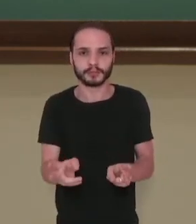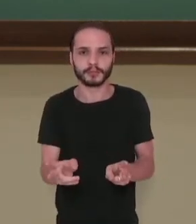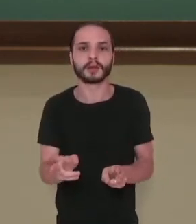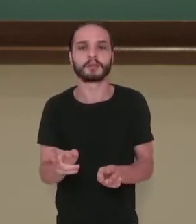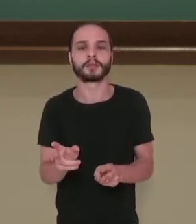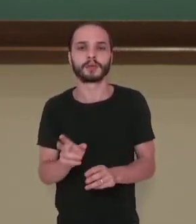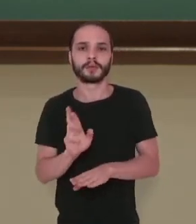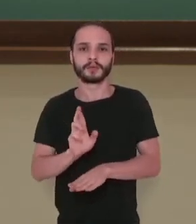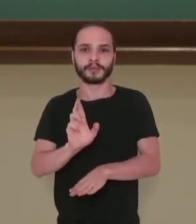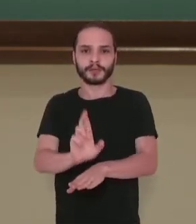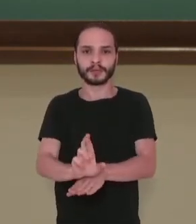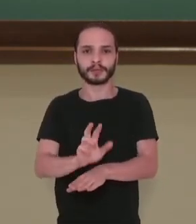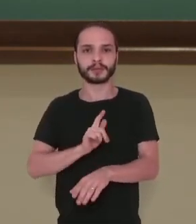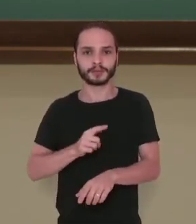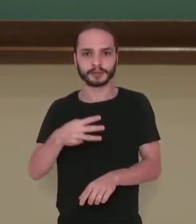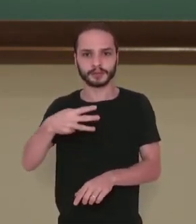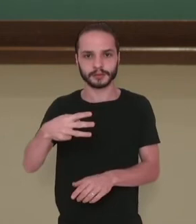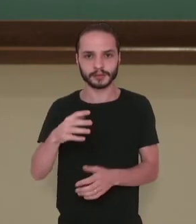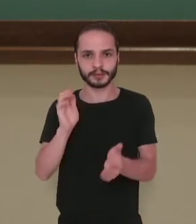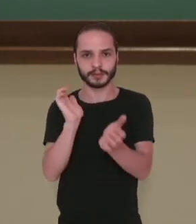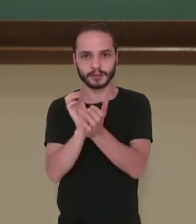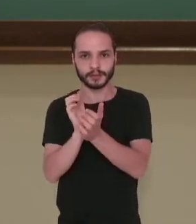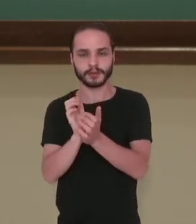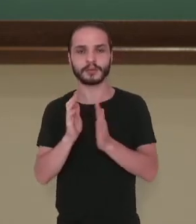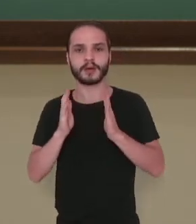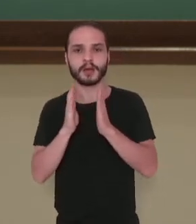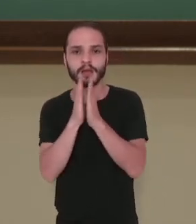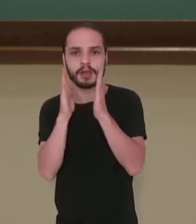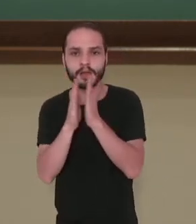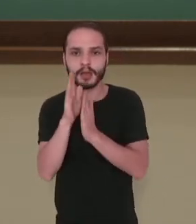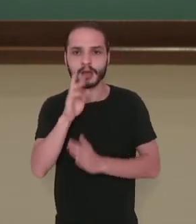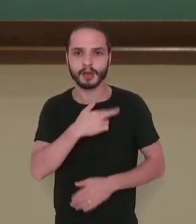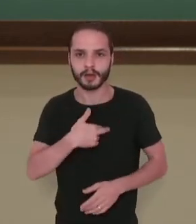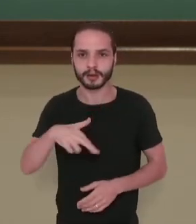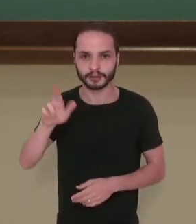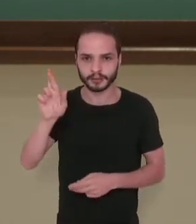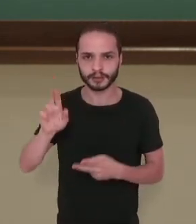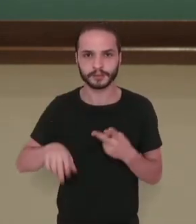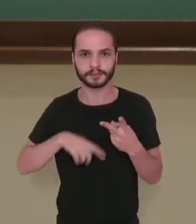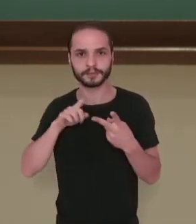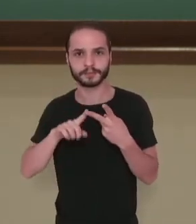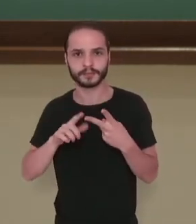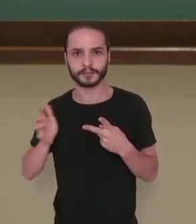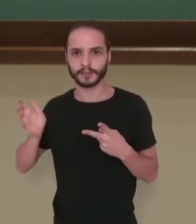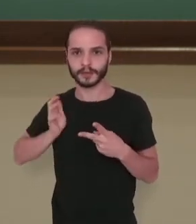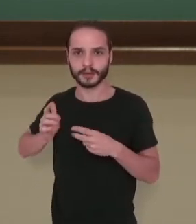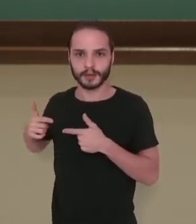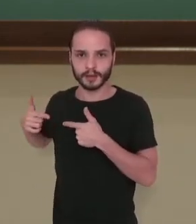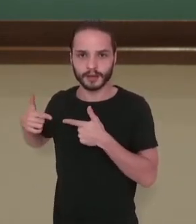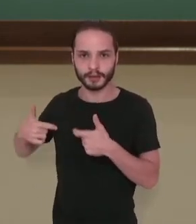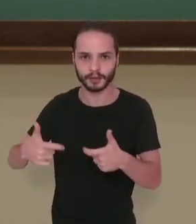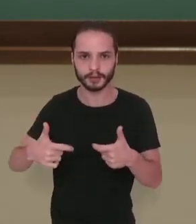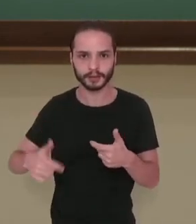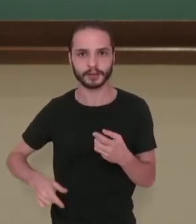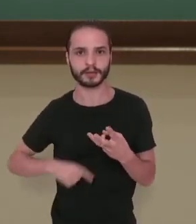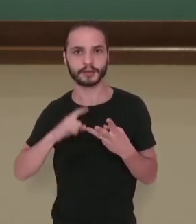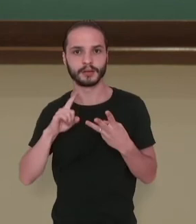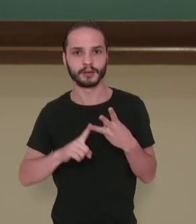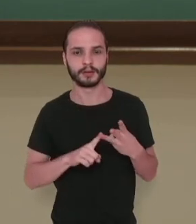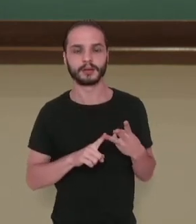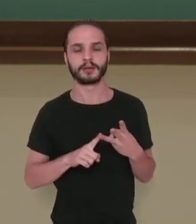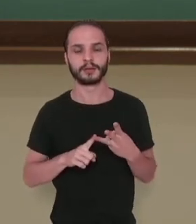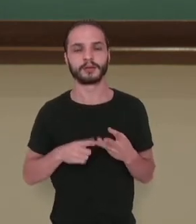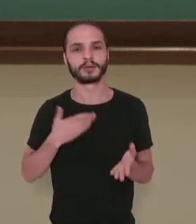onde existiam as três ordens: o clero, que era responsável, então, pela religião, os nobres que guerreavam, né, e os servos